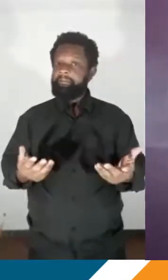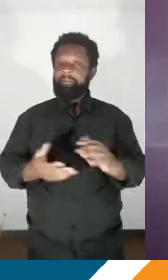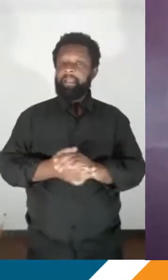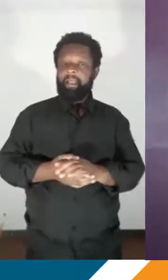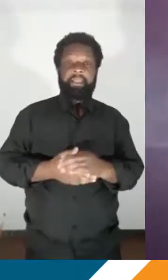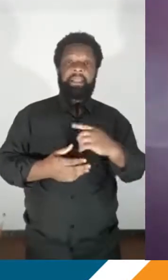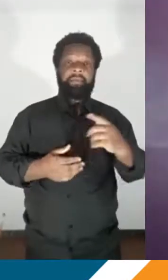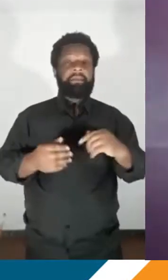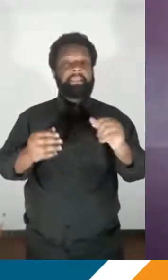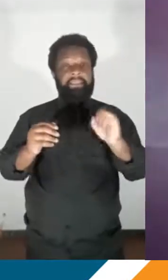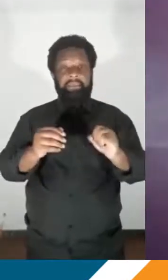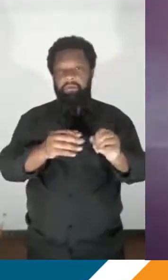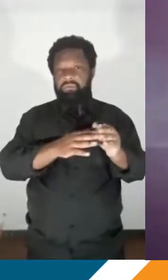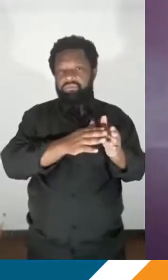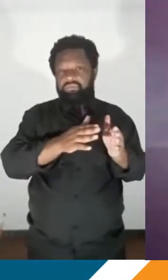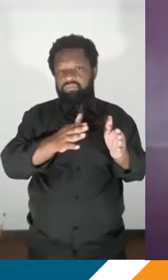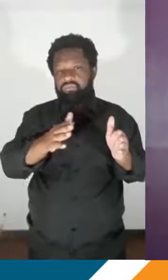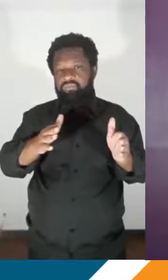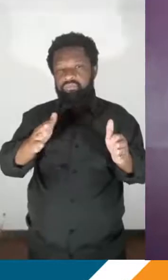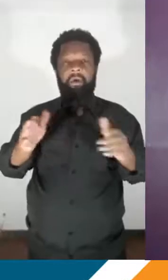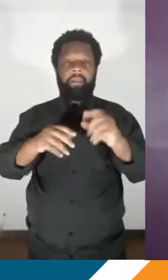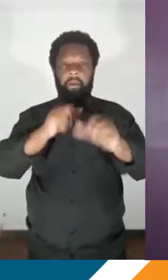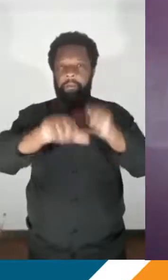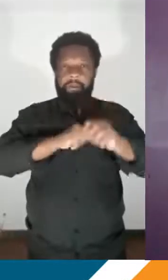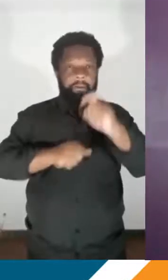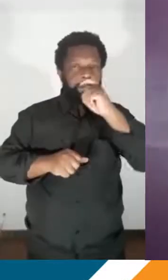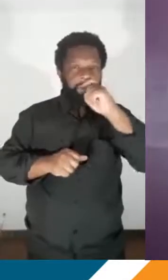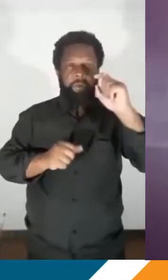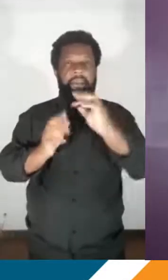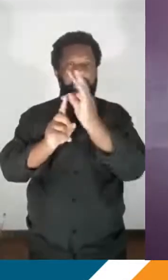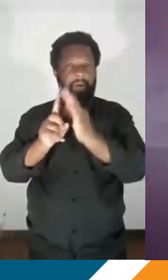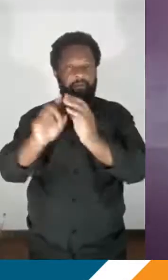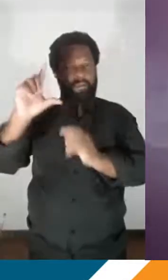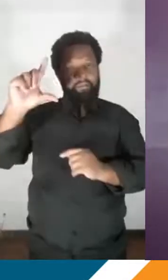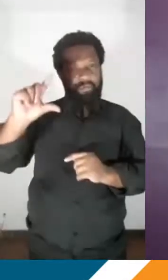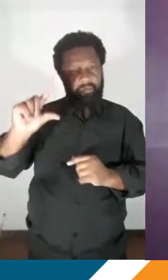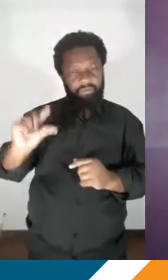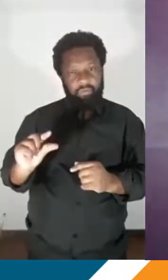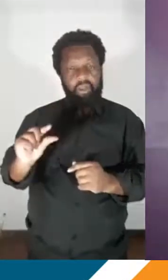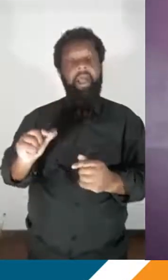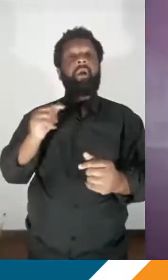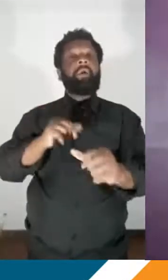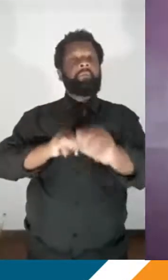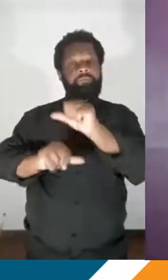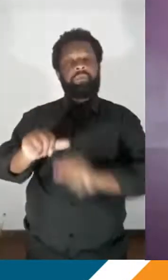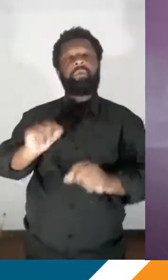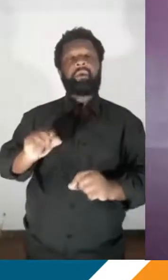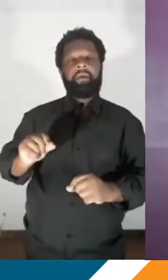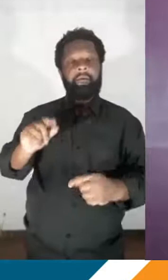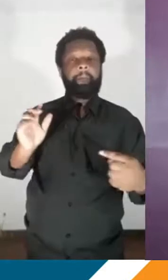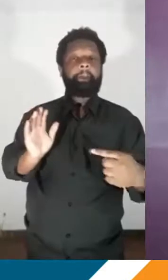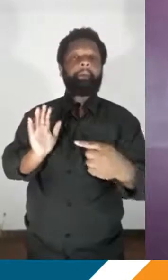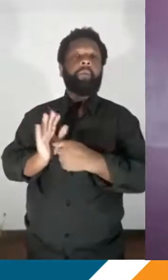ter, tá? E se eu esfriar a solução mais um pouquinho, que eu estou esfriando, ó, que eu estou diminuindo a temperatura, eu vou ter